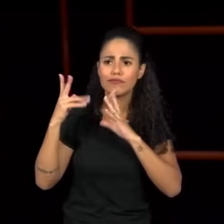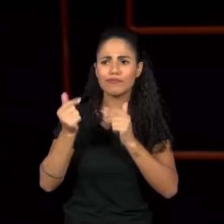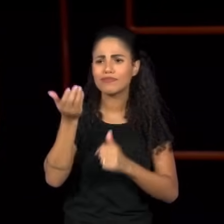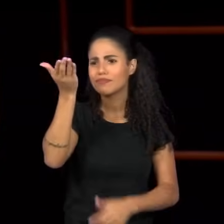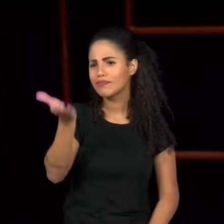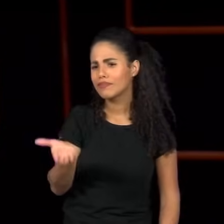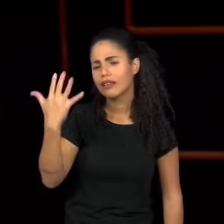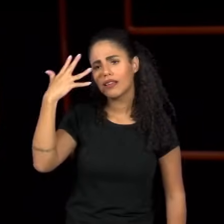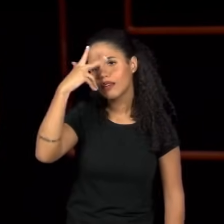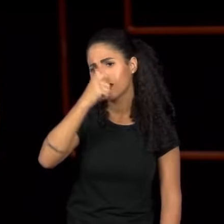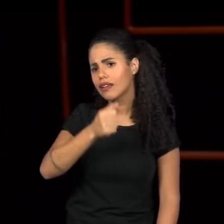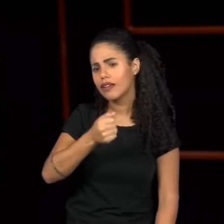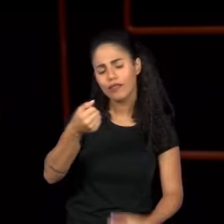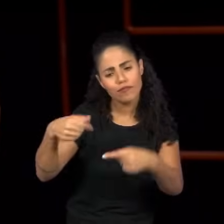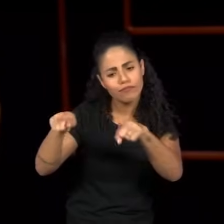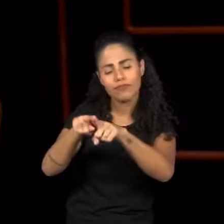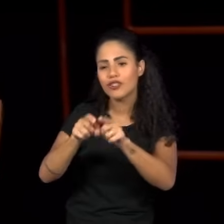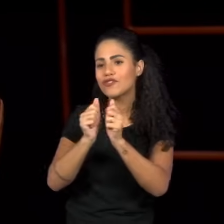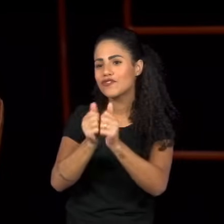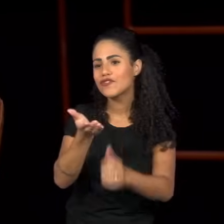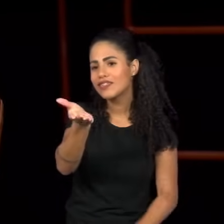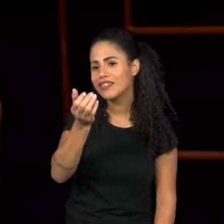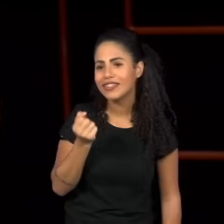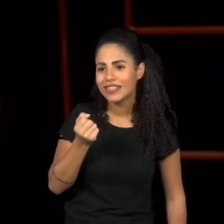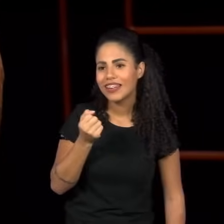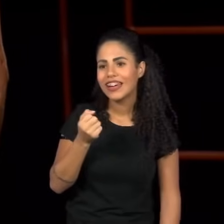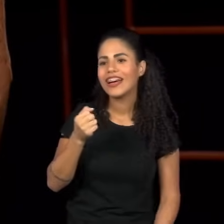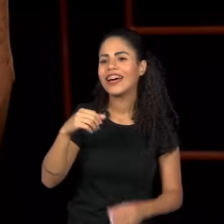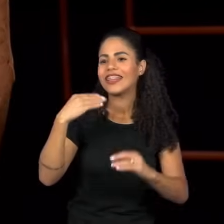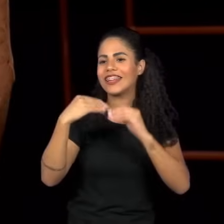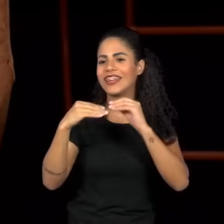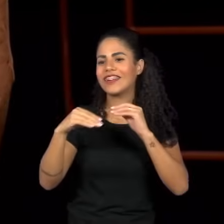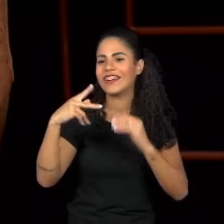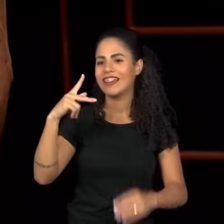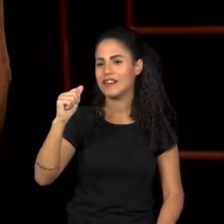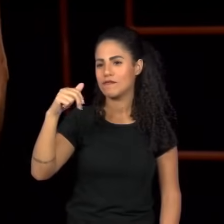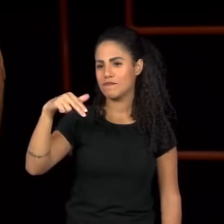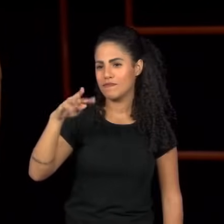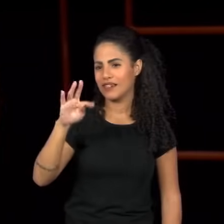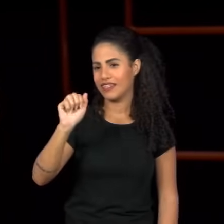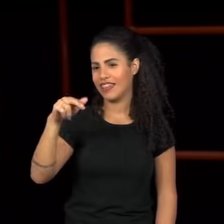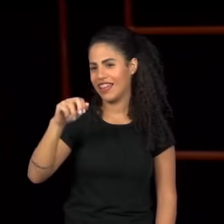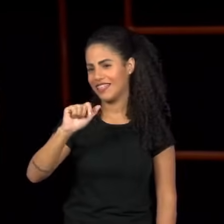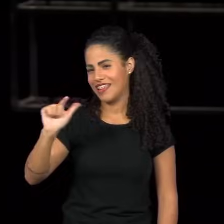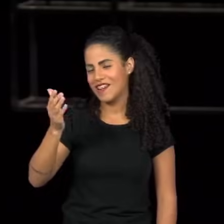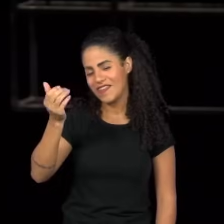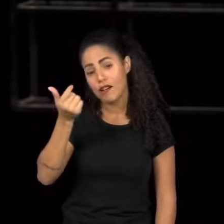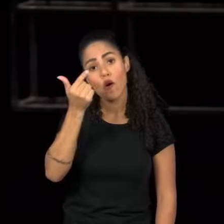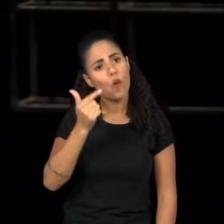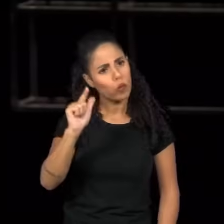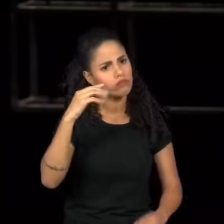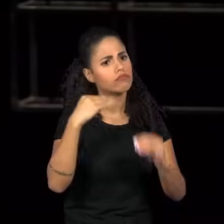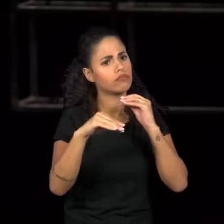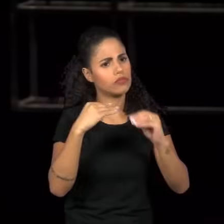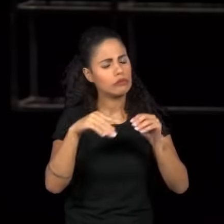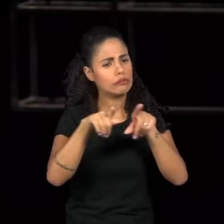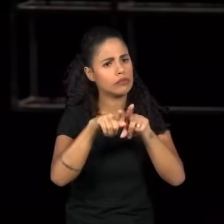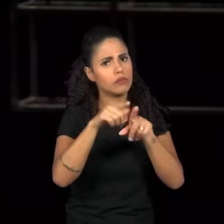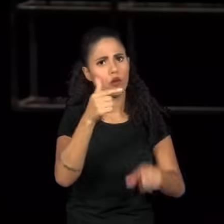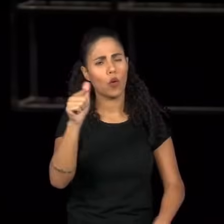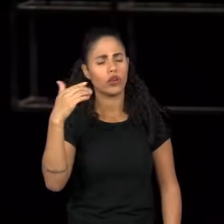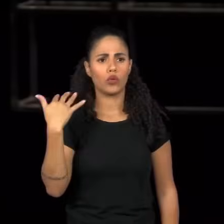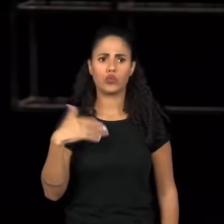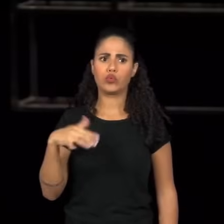É. Fizemos essa parceria aí no Pantanal. Foi tão bom, tão bom. Outra novela arrebatadora, né?